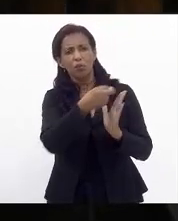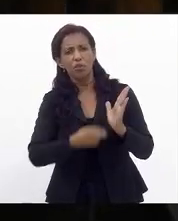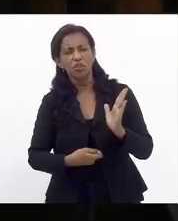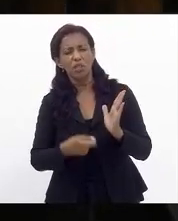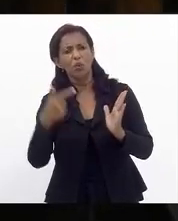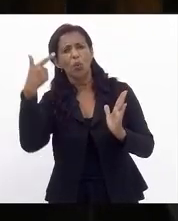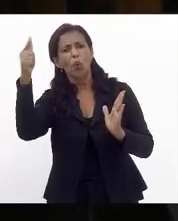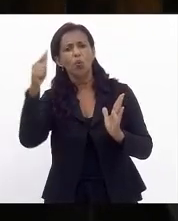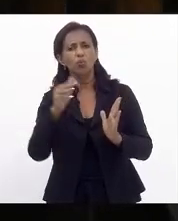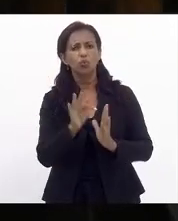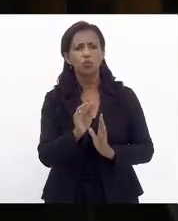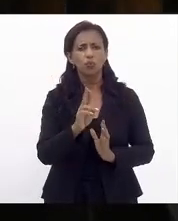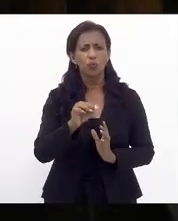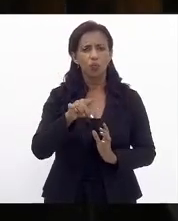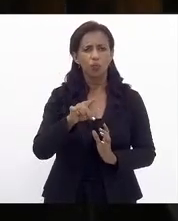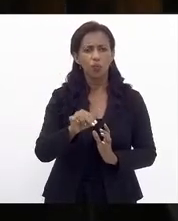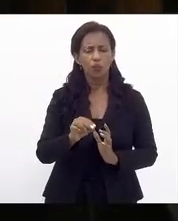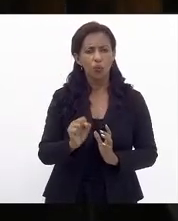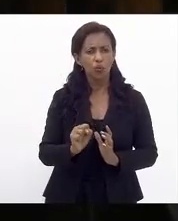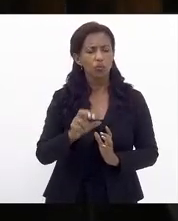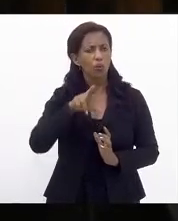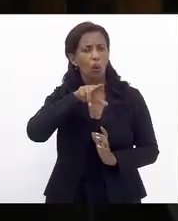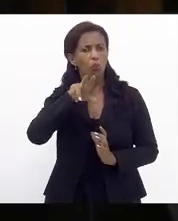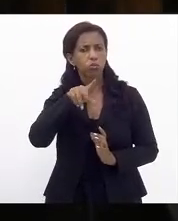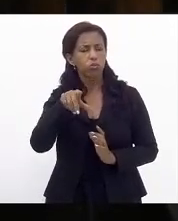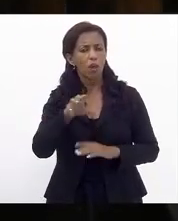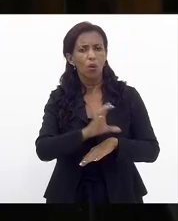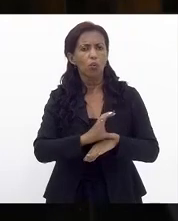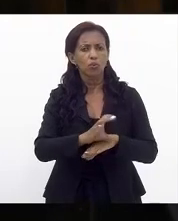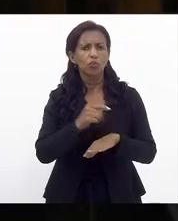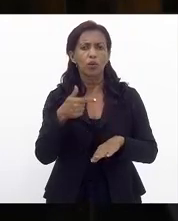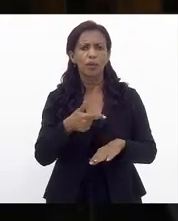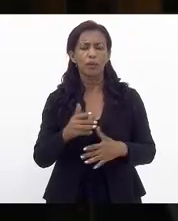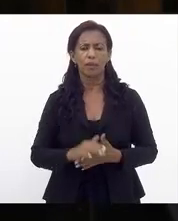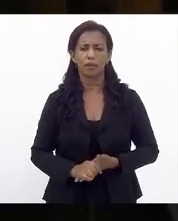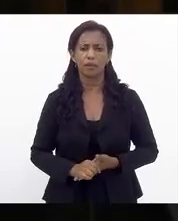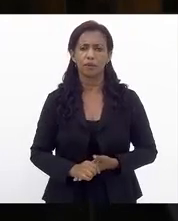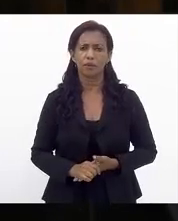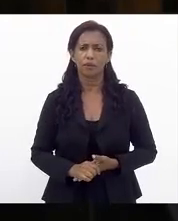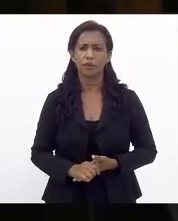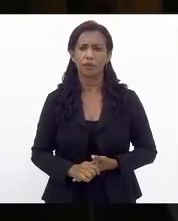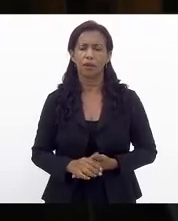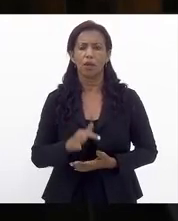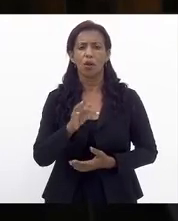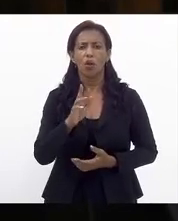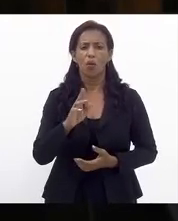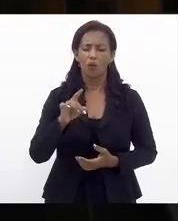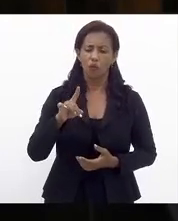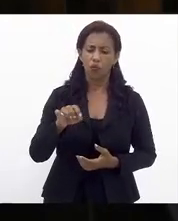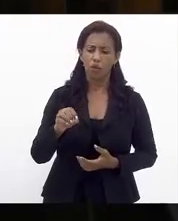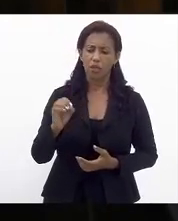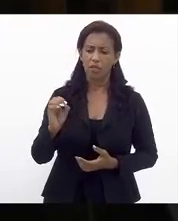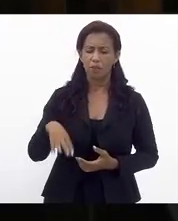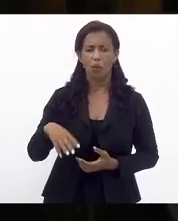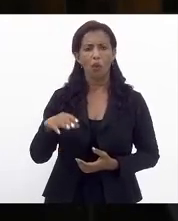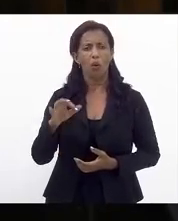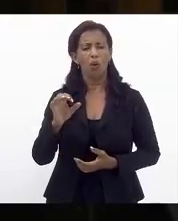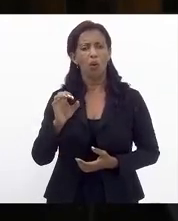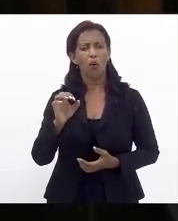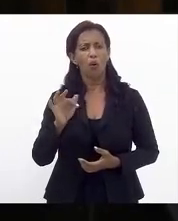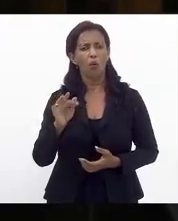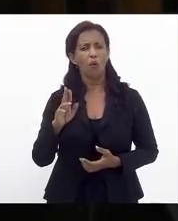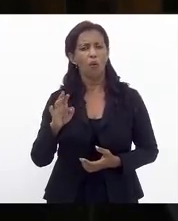outros Fundos o que não são não estão constitucionalizados né funesbom fuhesp isso nesse bom